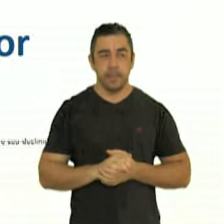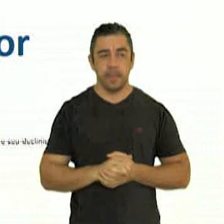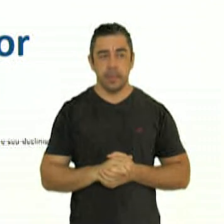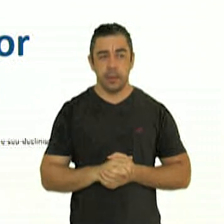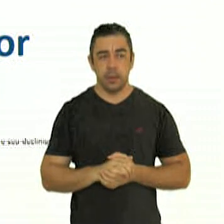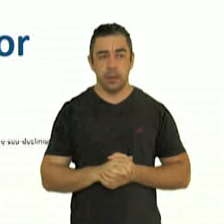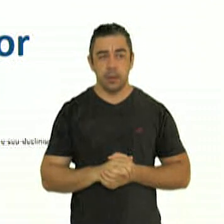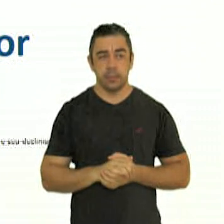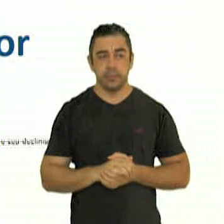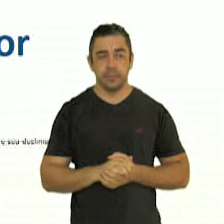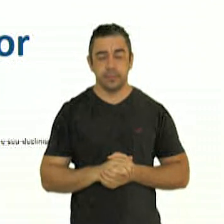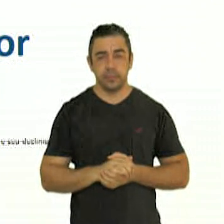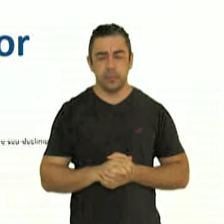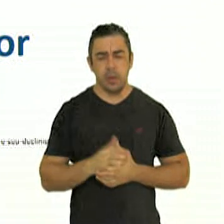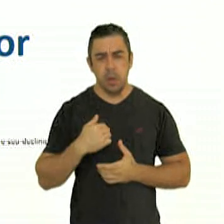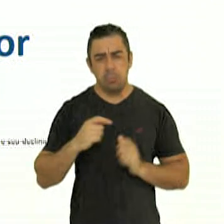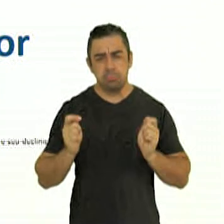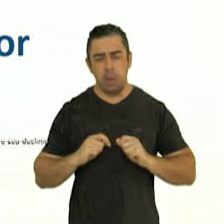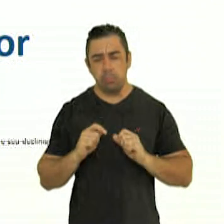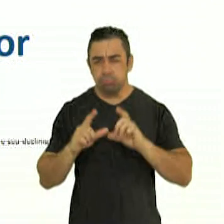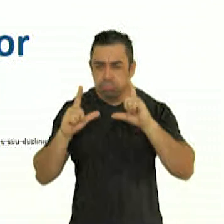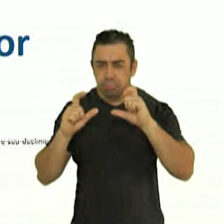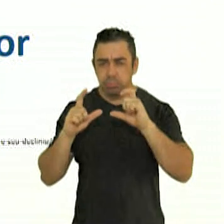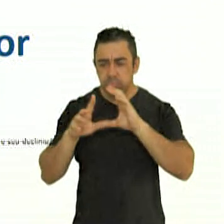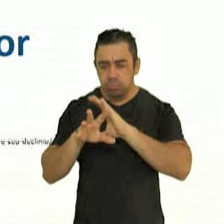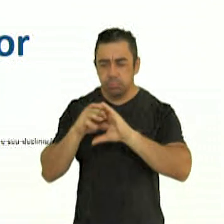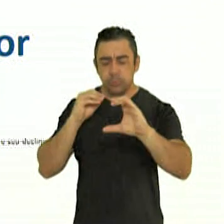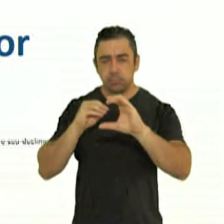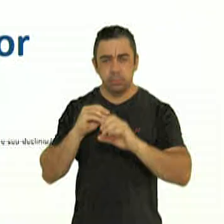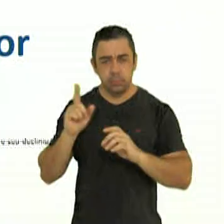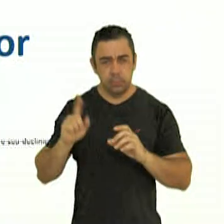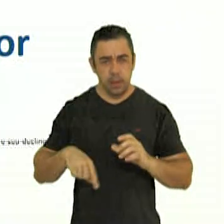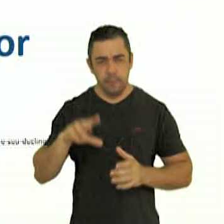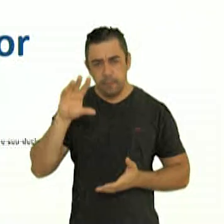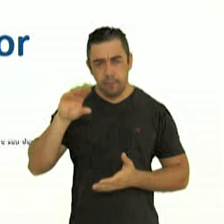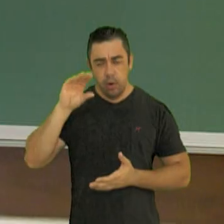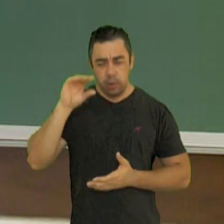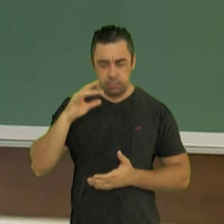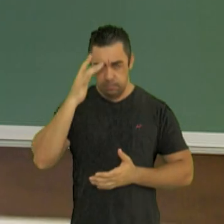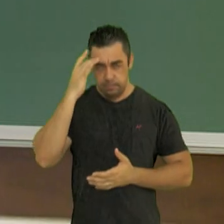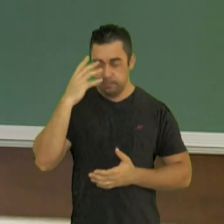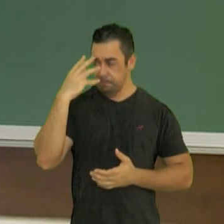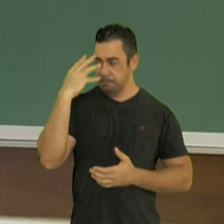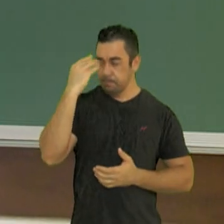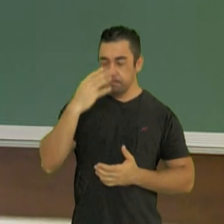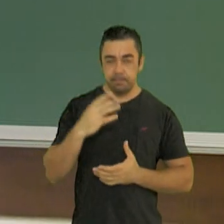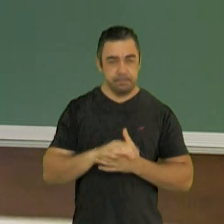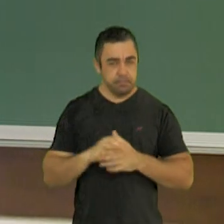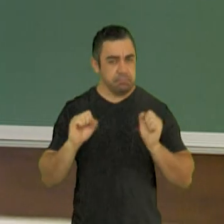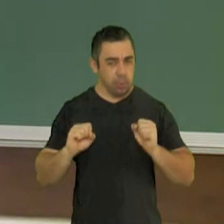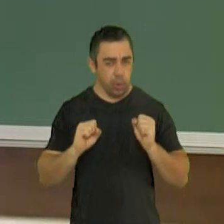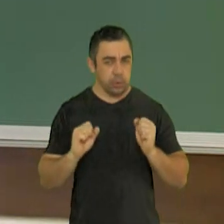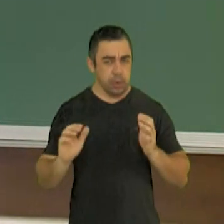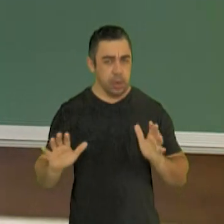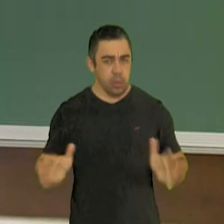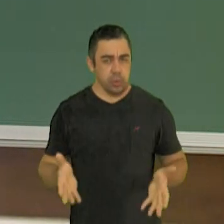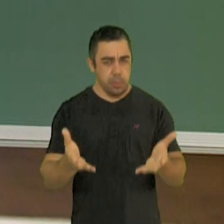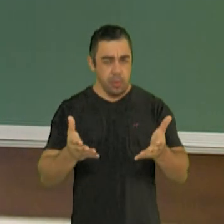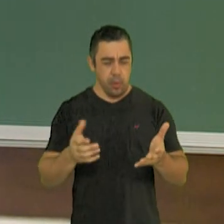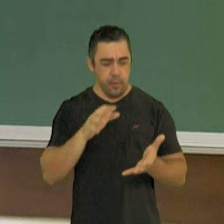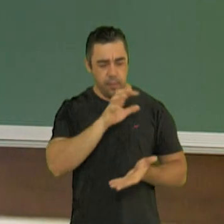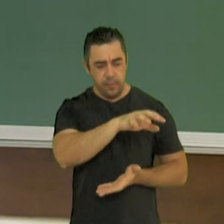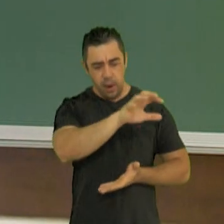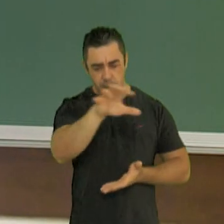já mudam, né? Eu posso capturar a imagem dos lugares, tirar fotos de pessoas. Isso contribuiu para vários setores da sociedade,